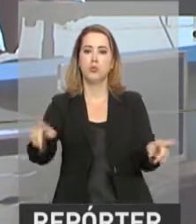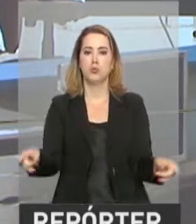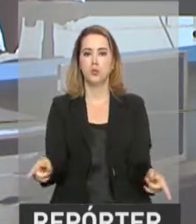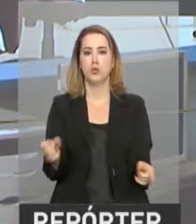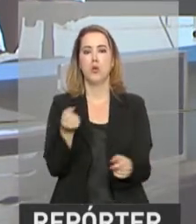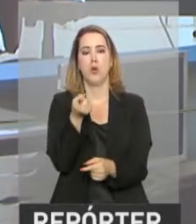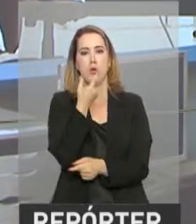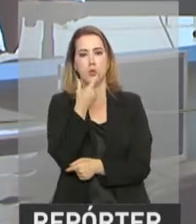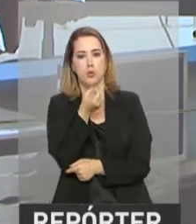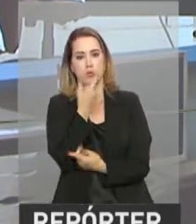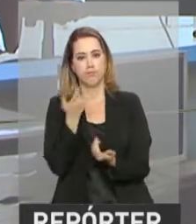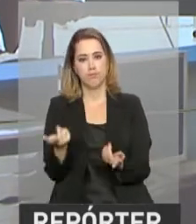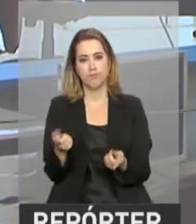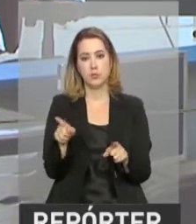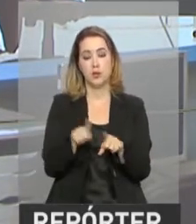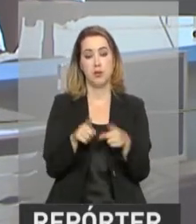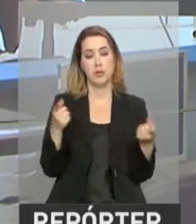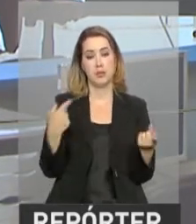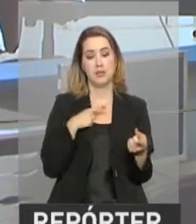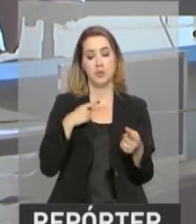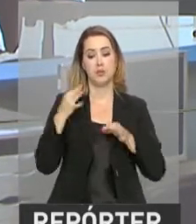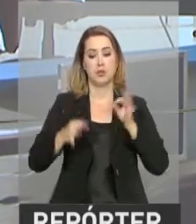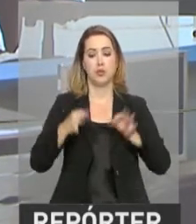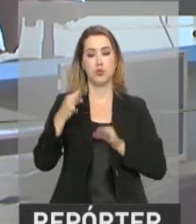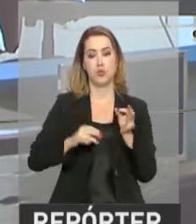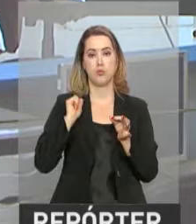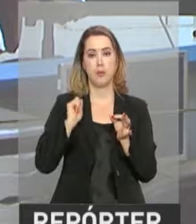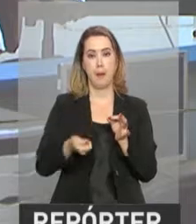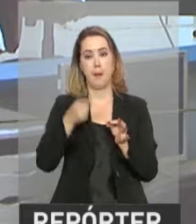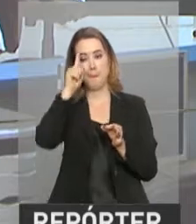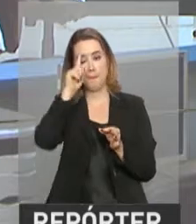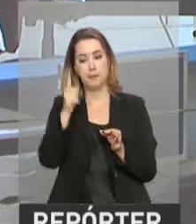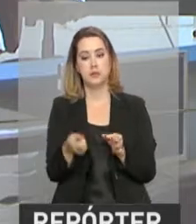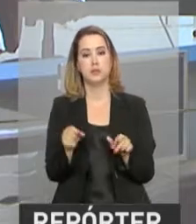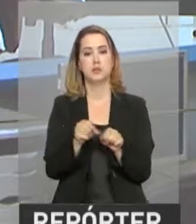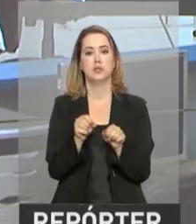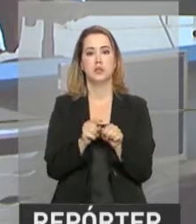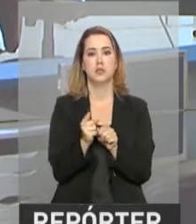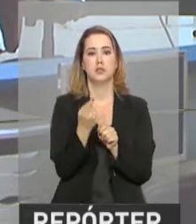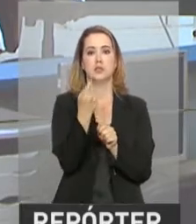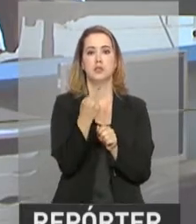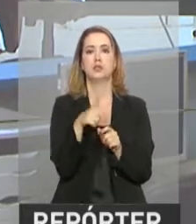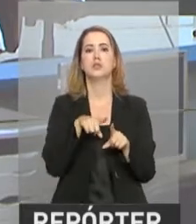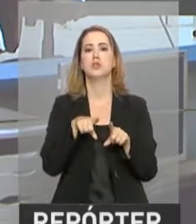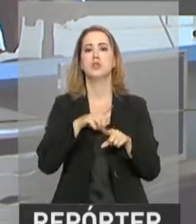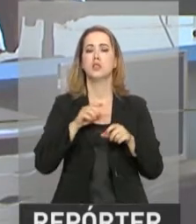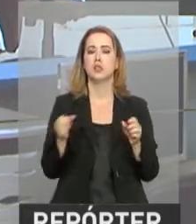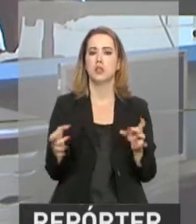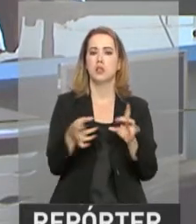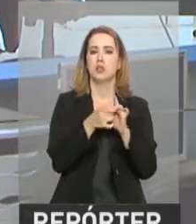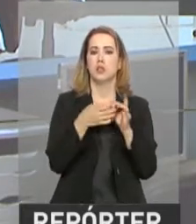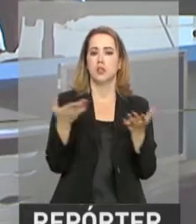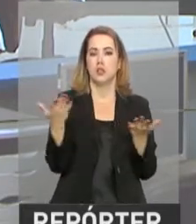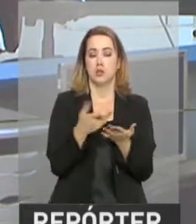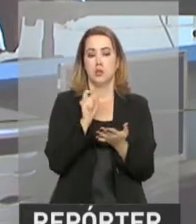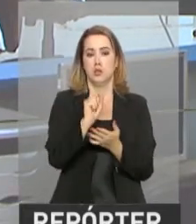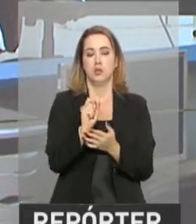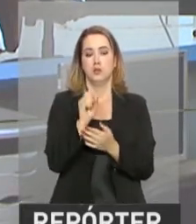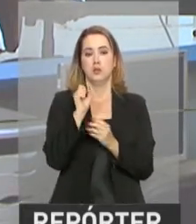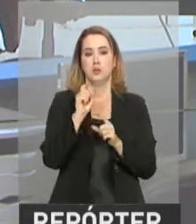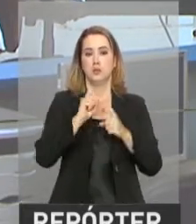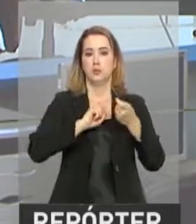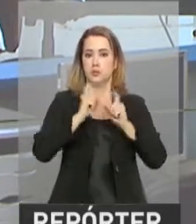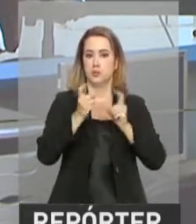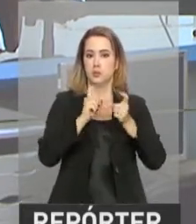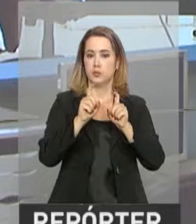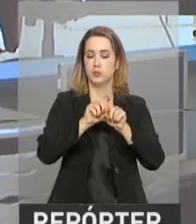doenças raras. Em razão dos gastos, o Ministério da Saúde lançou uma ferramenta, resultado de parceria com o Judiciário, para